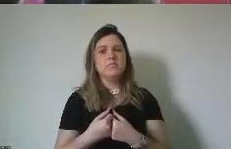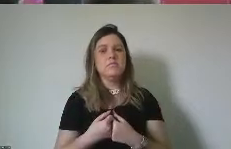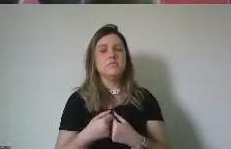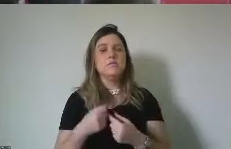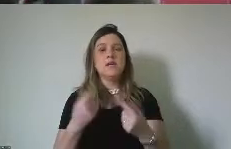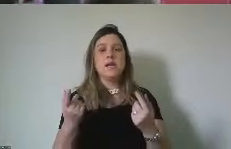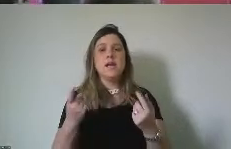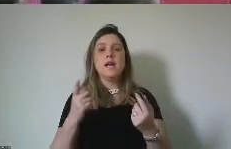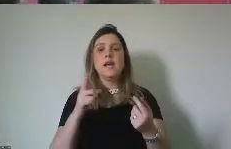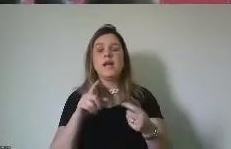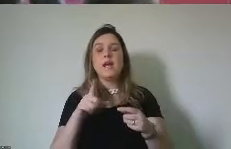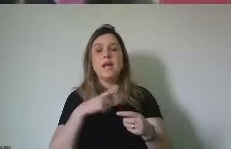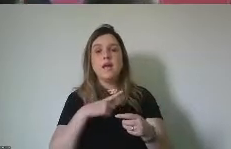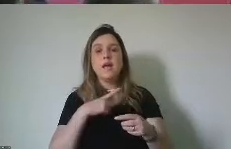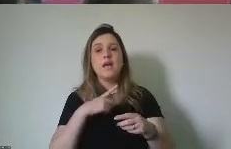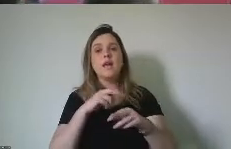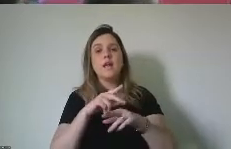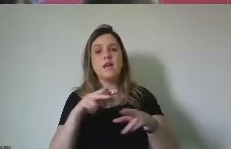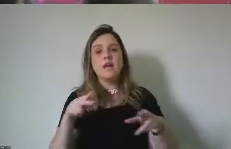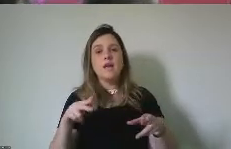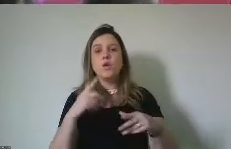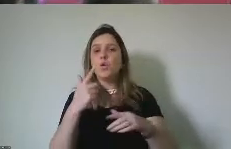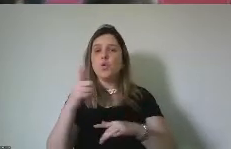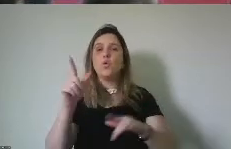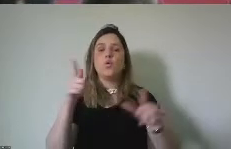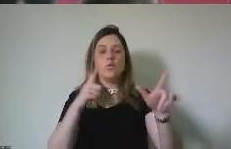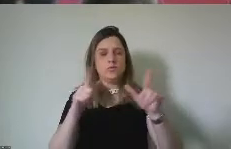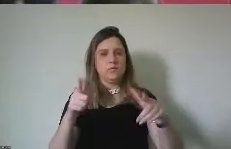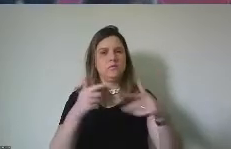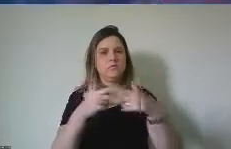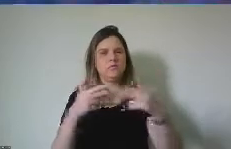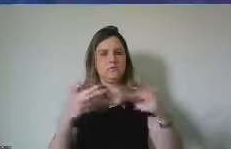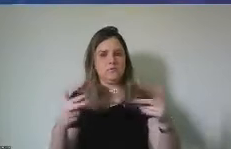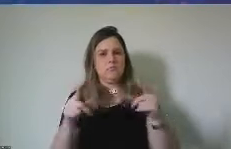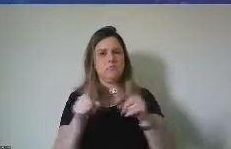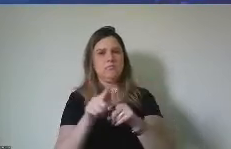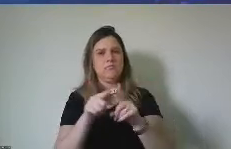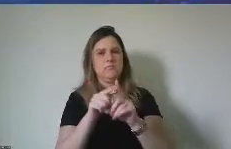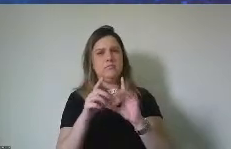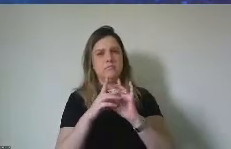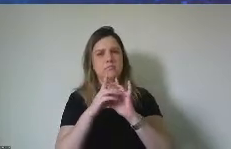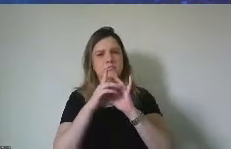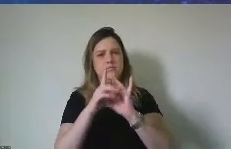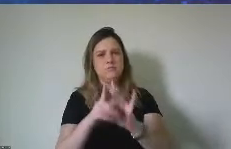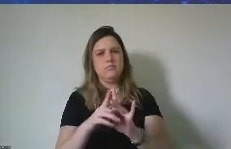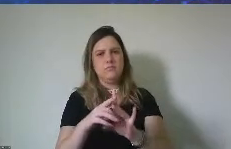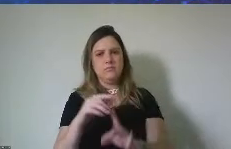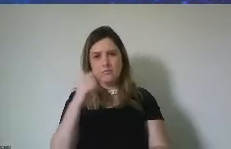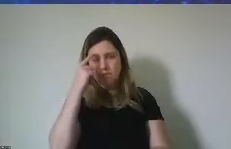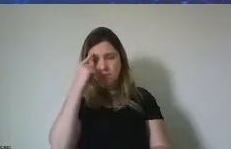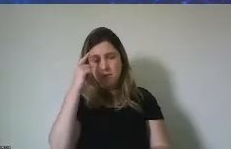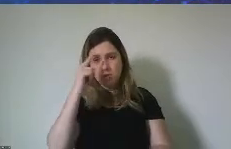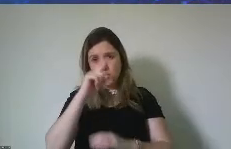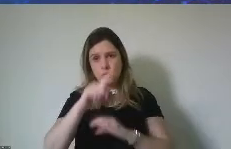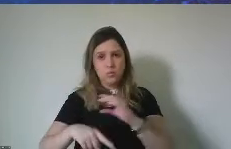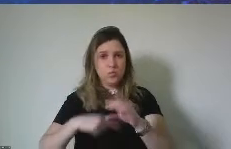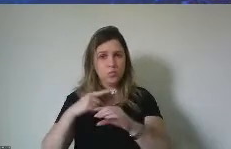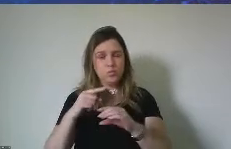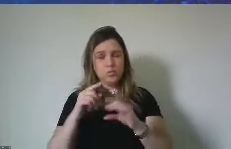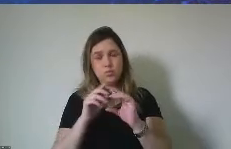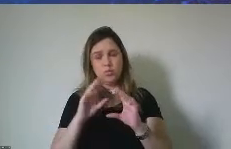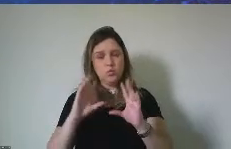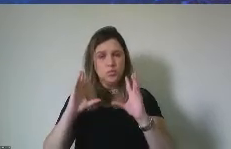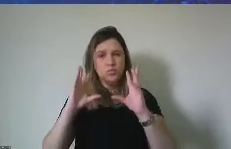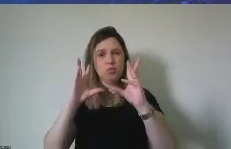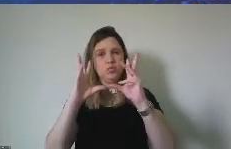dinem e outras coisas que a gente acha que na peça como um todo serão fundamentais